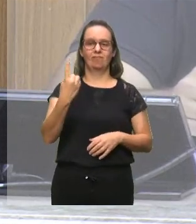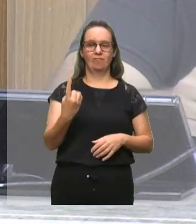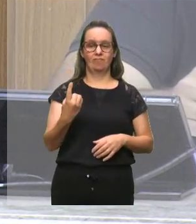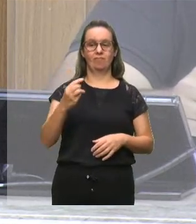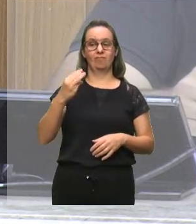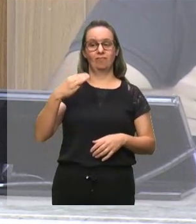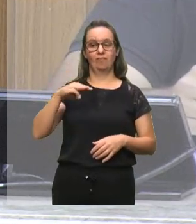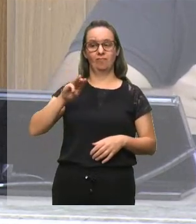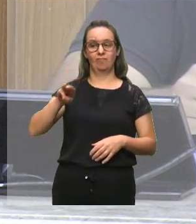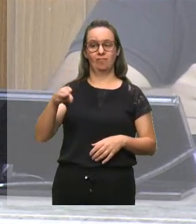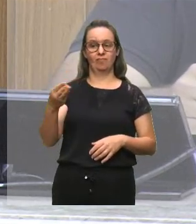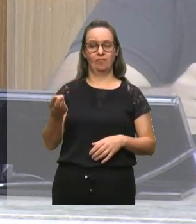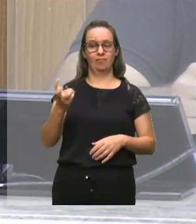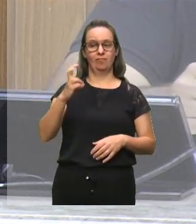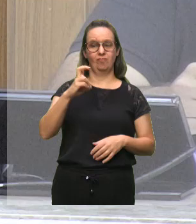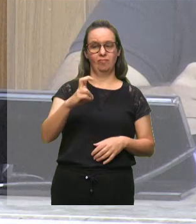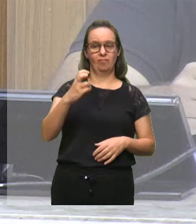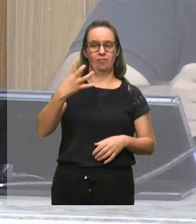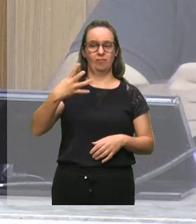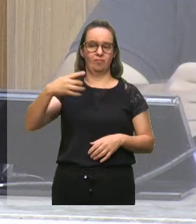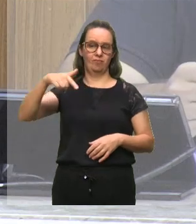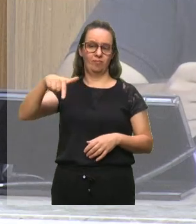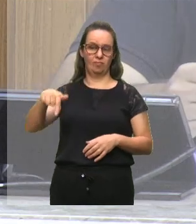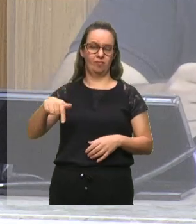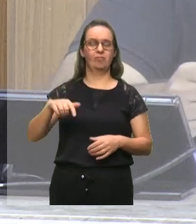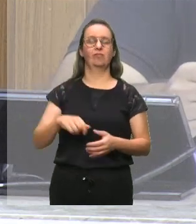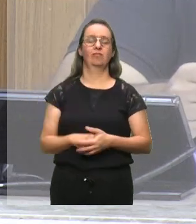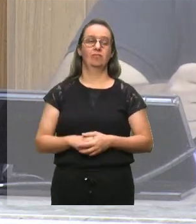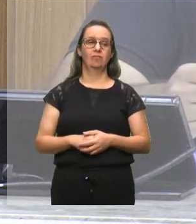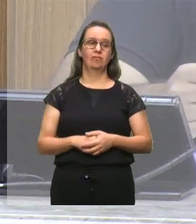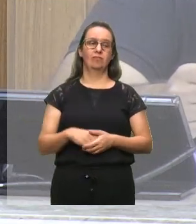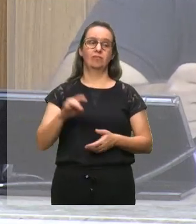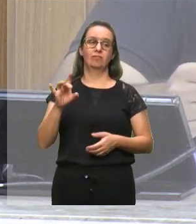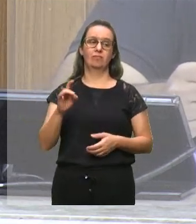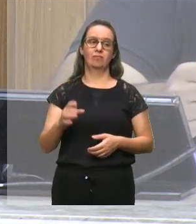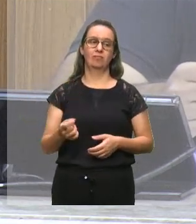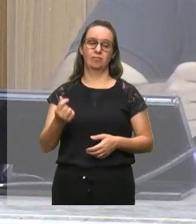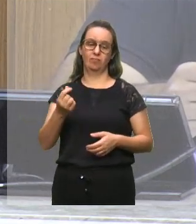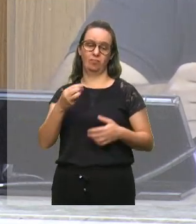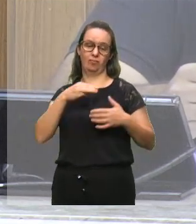R$1.547.000. Só de vencimentos, pagamentos de funcionários,